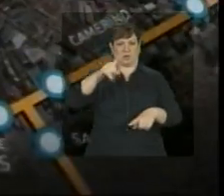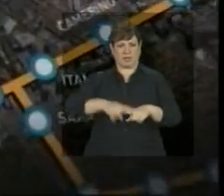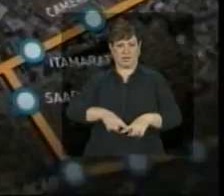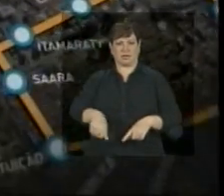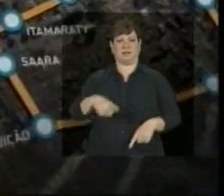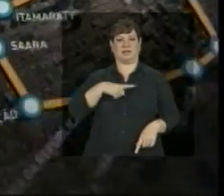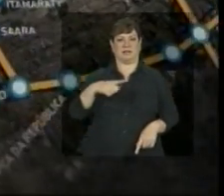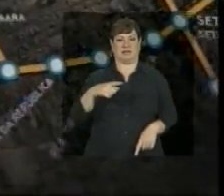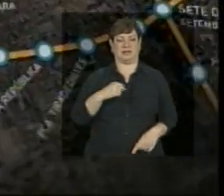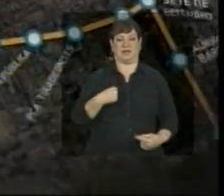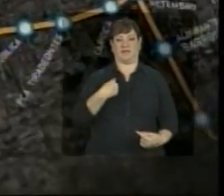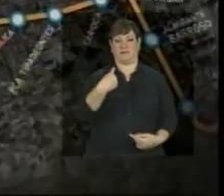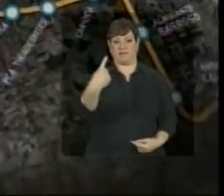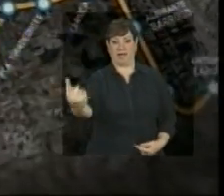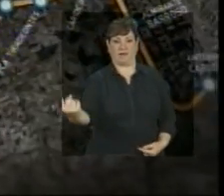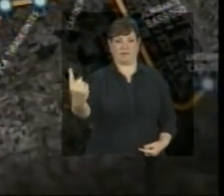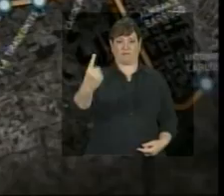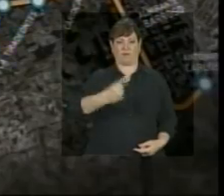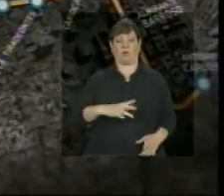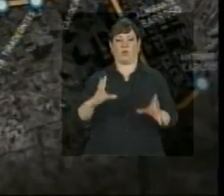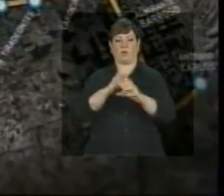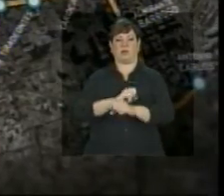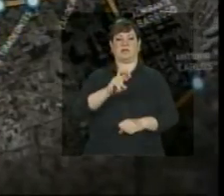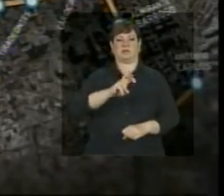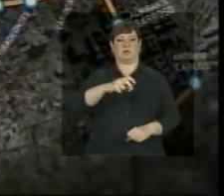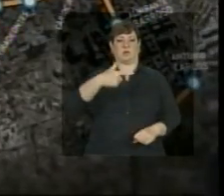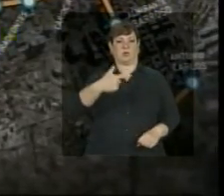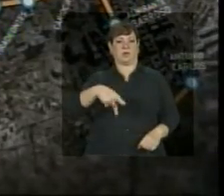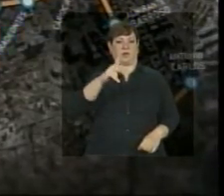as linhas de ida e volta, dá 52 quilômetros.